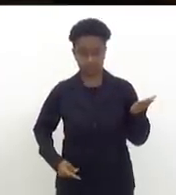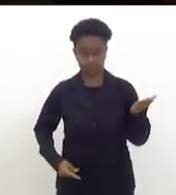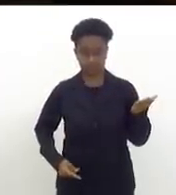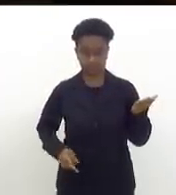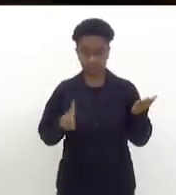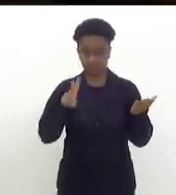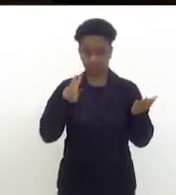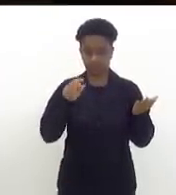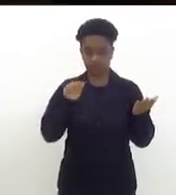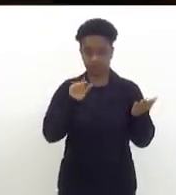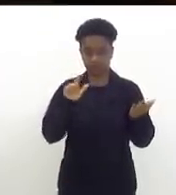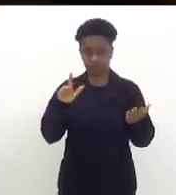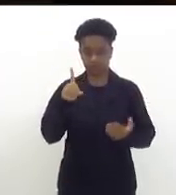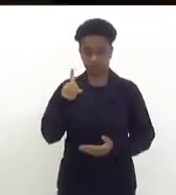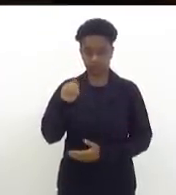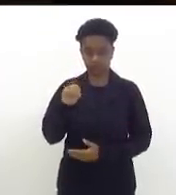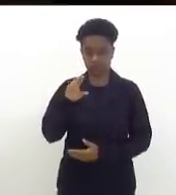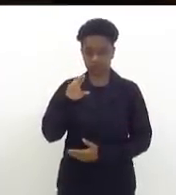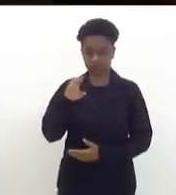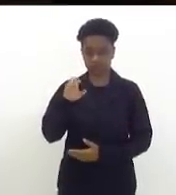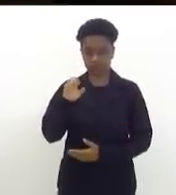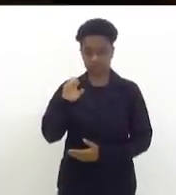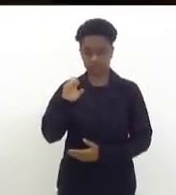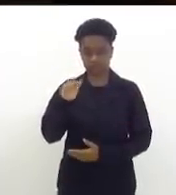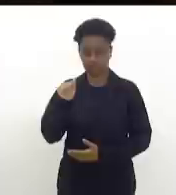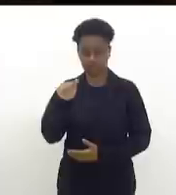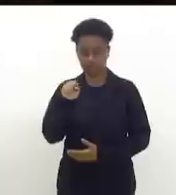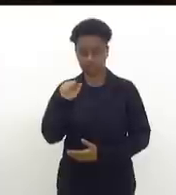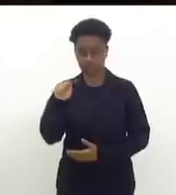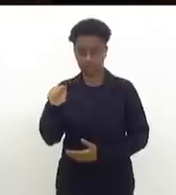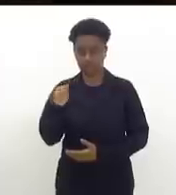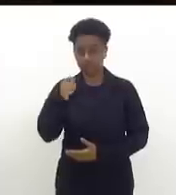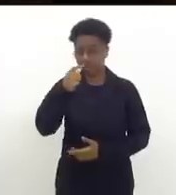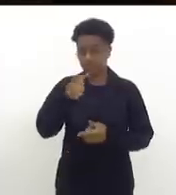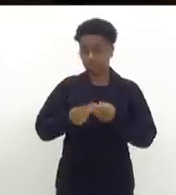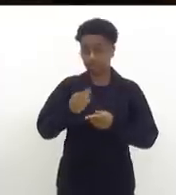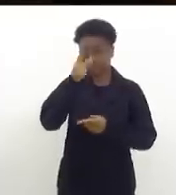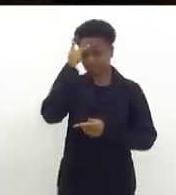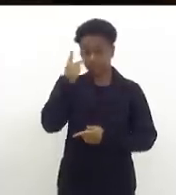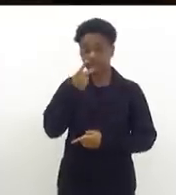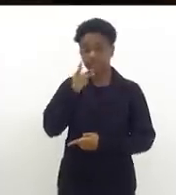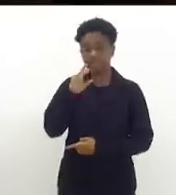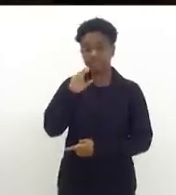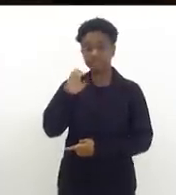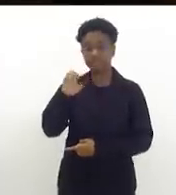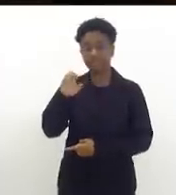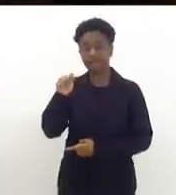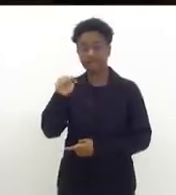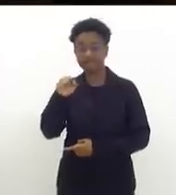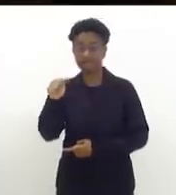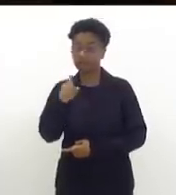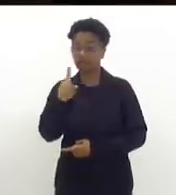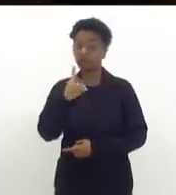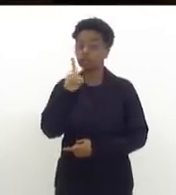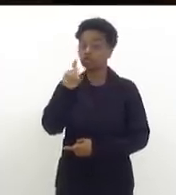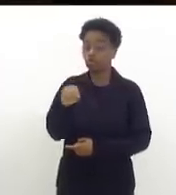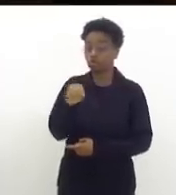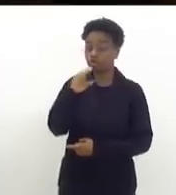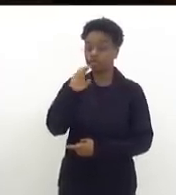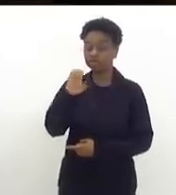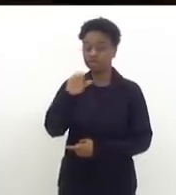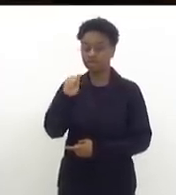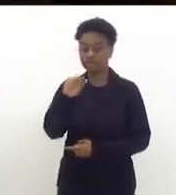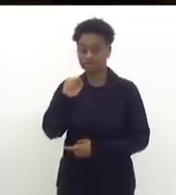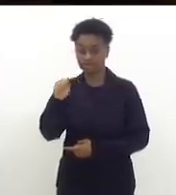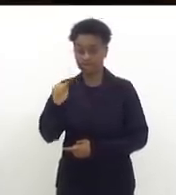Val do Ceasa porque o sítio diz assim aval Ceasa né Val Ceasa é Val do Ceasa o